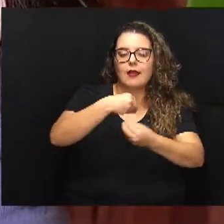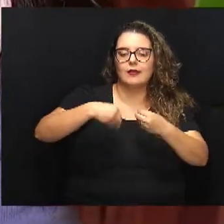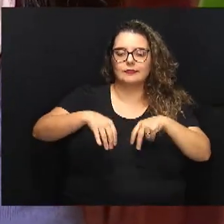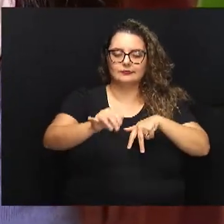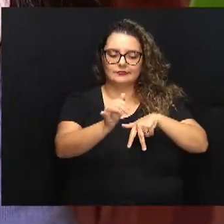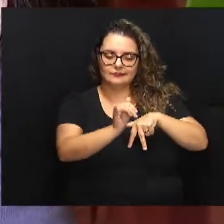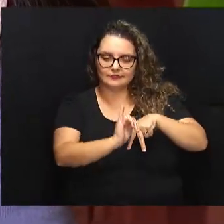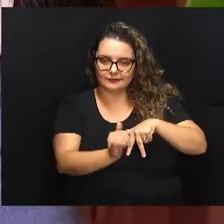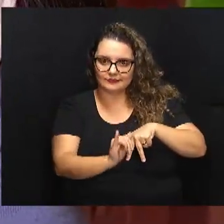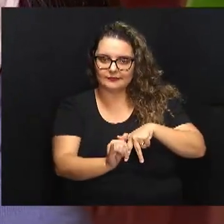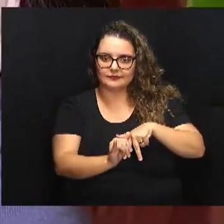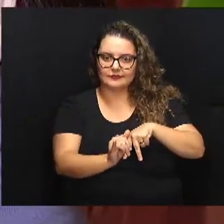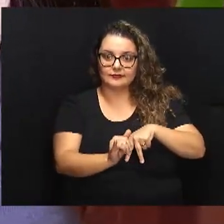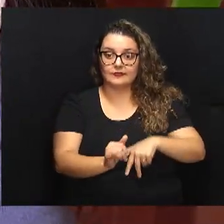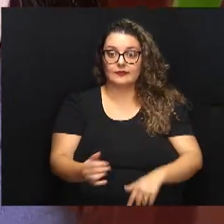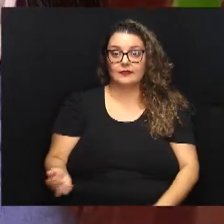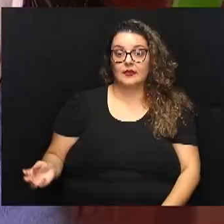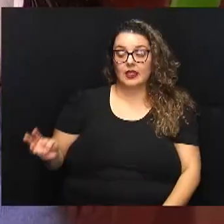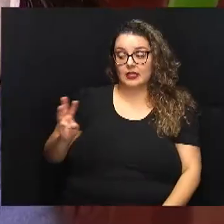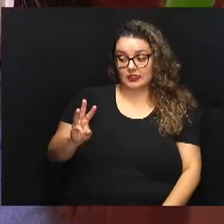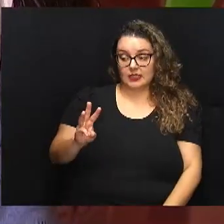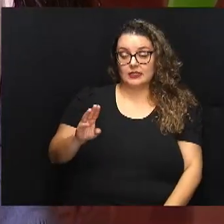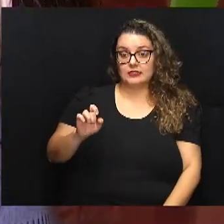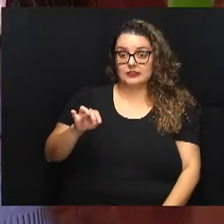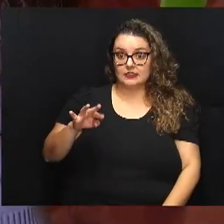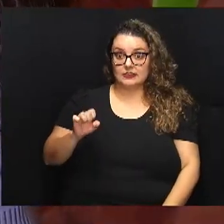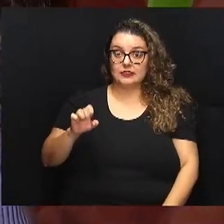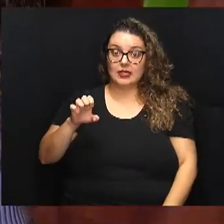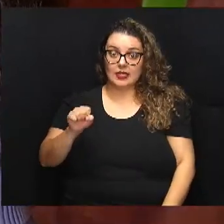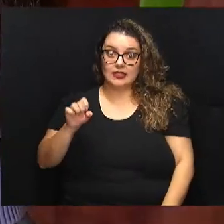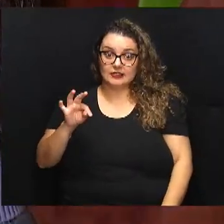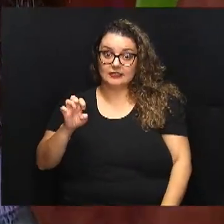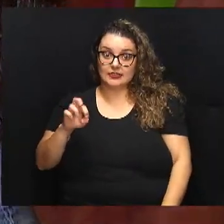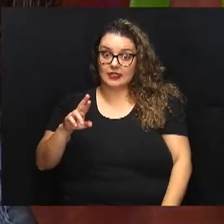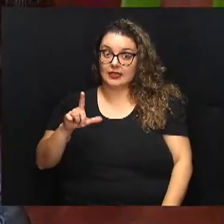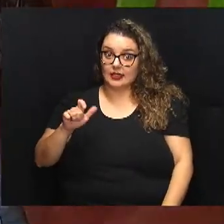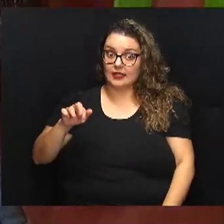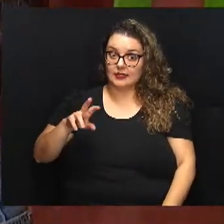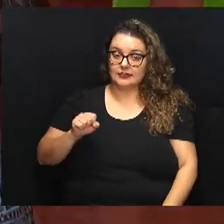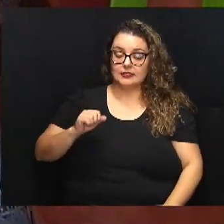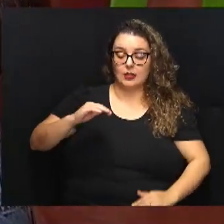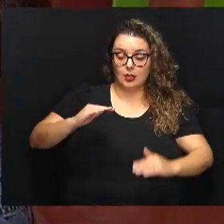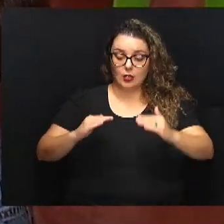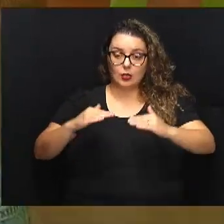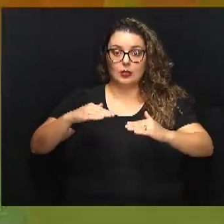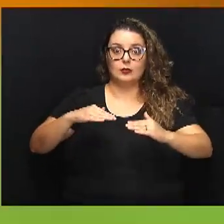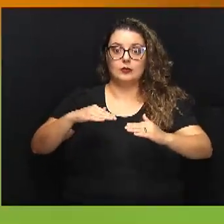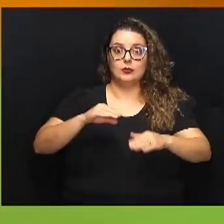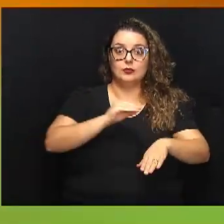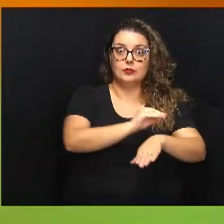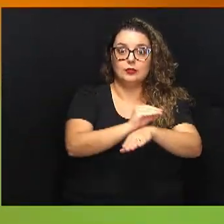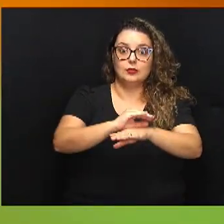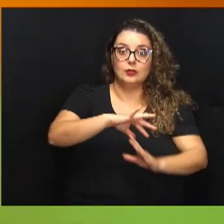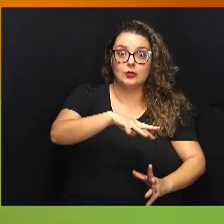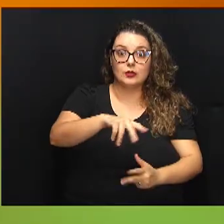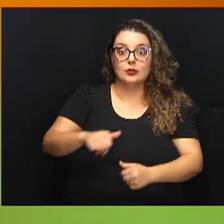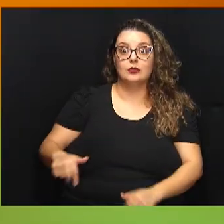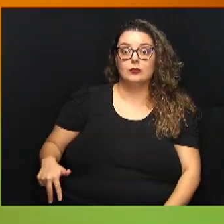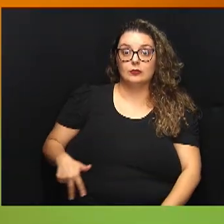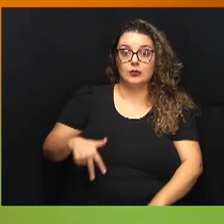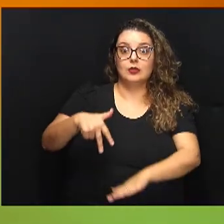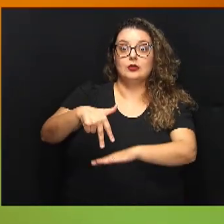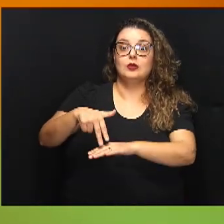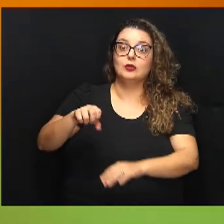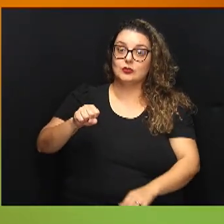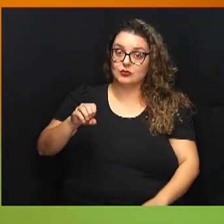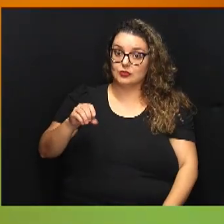narrativa entre três seres estelares que cuidam do equilíbrio do universo. Mas um deles,